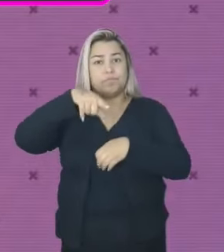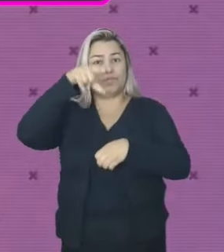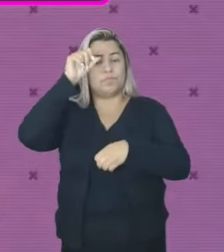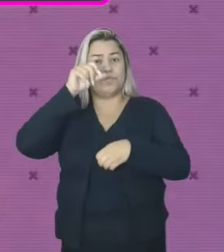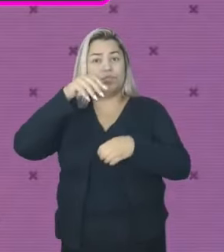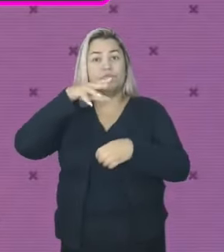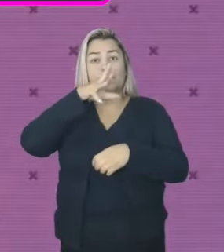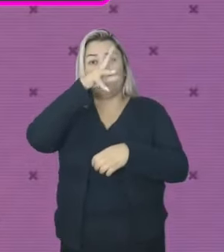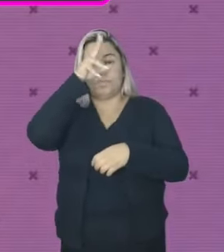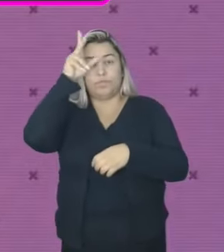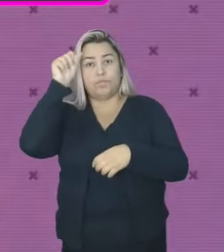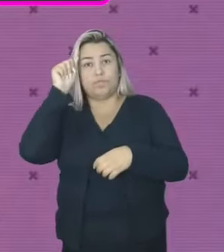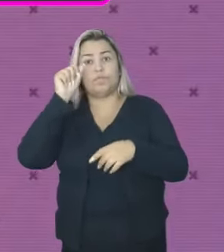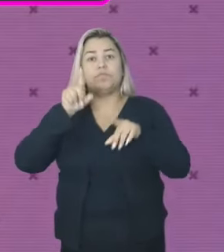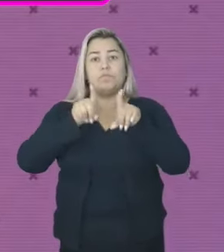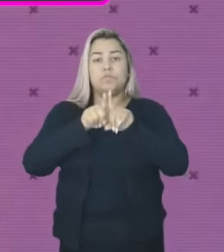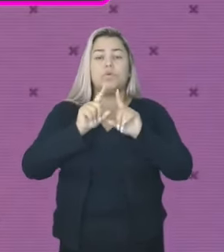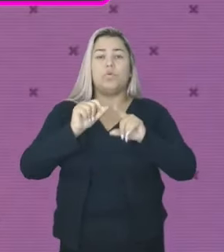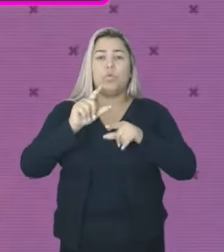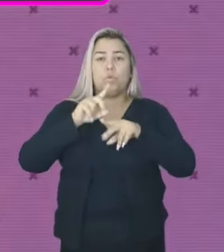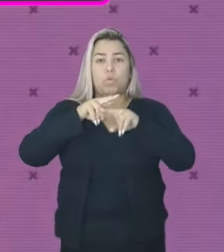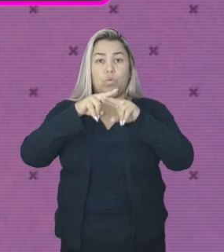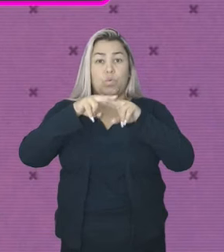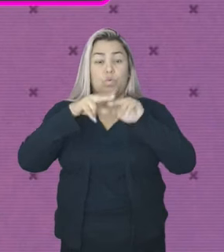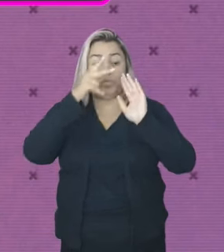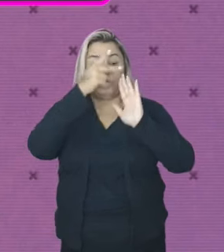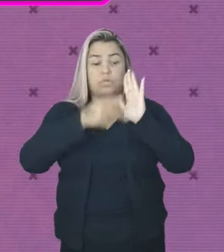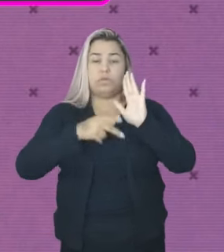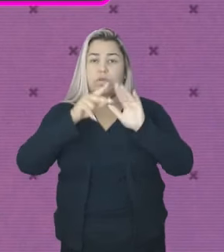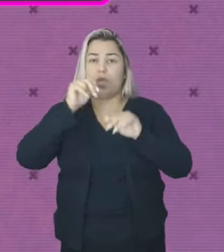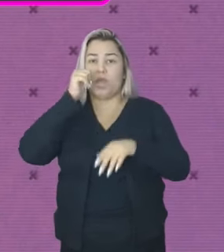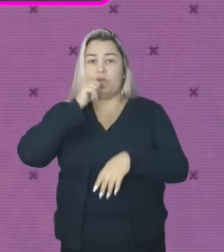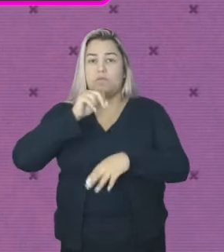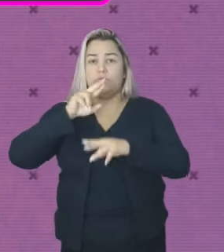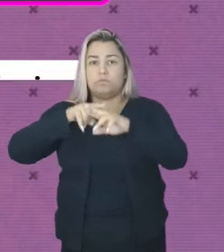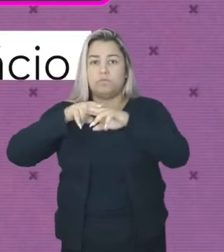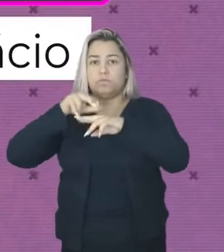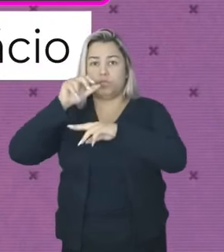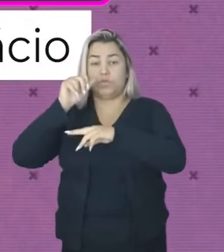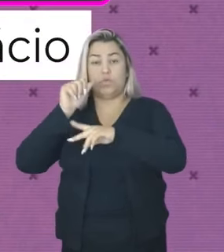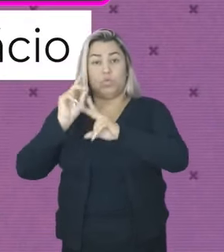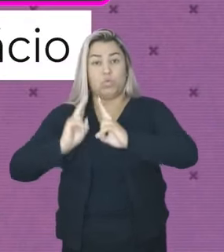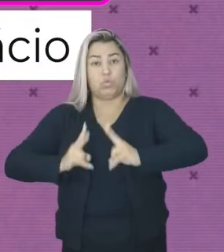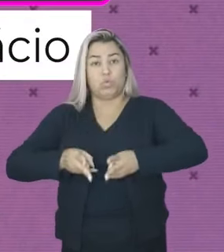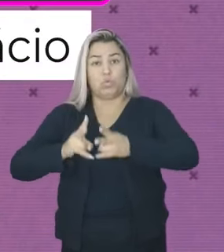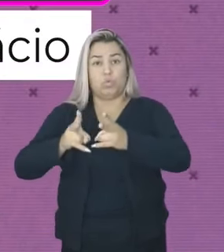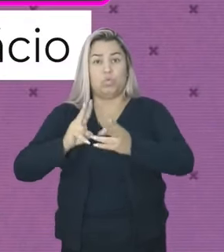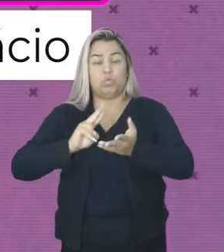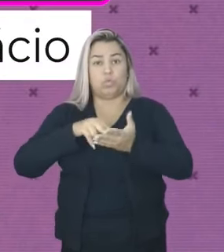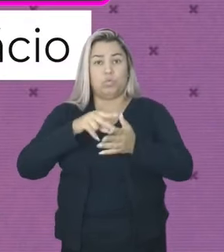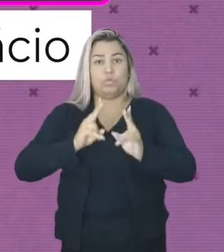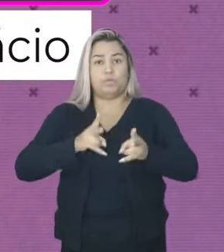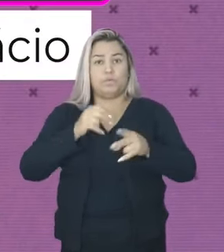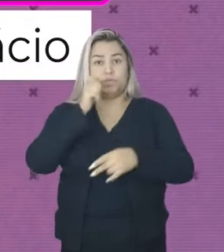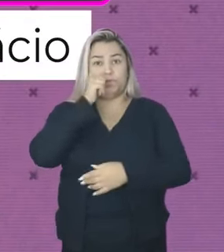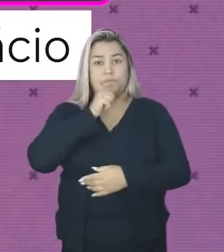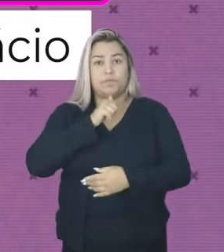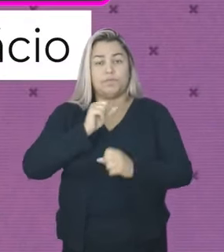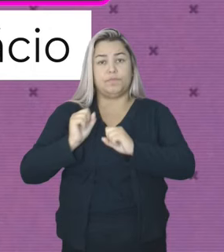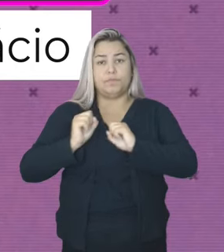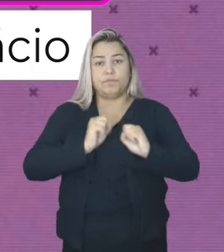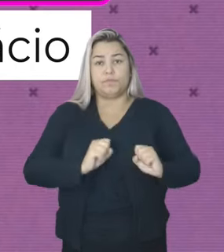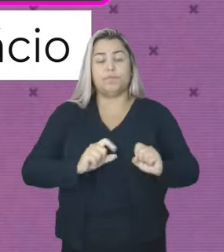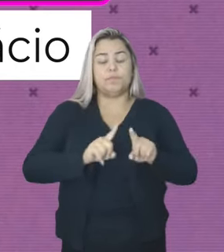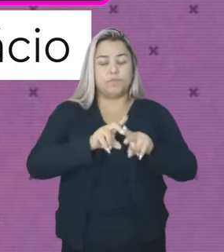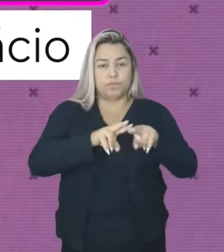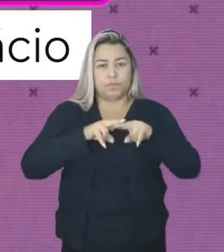e prefeitas. E o projeto Elas por Elas continua com o objetivo de conquistar e manter mais mulheres nos espaços de poder. Por